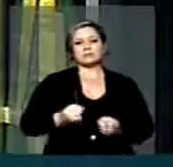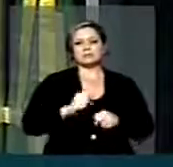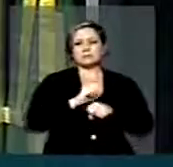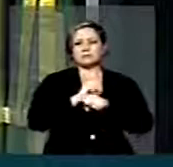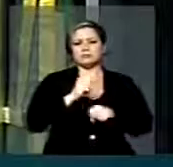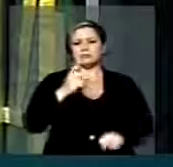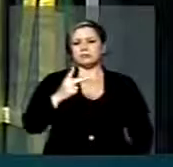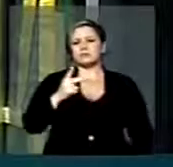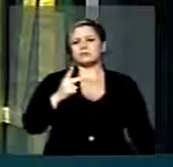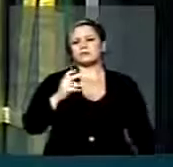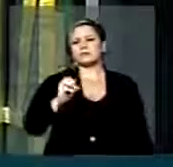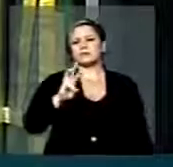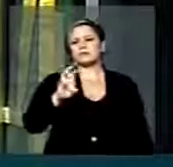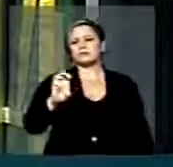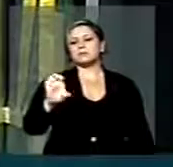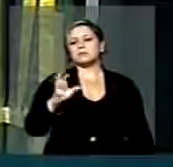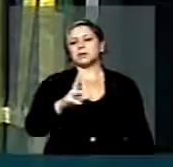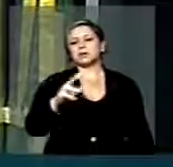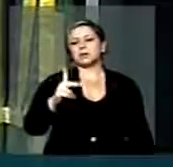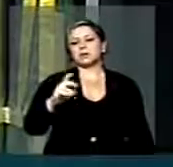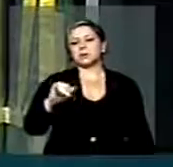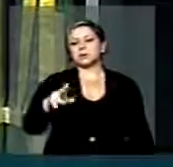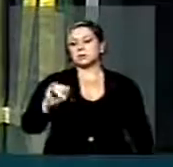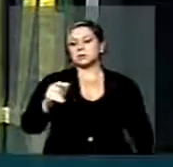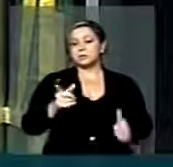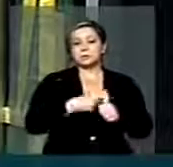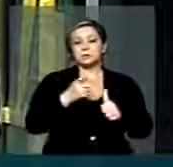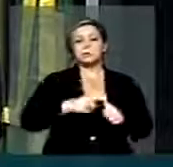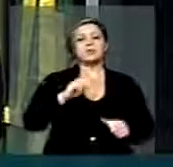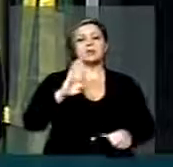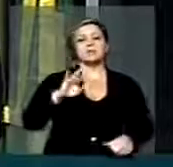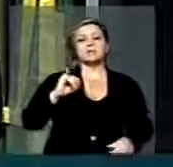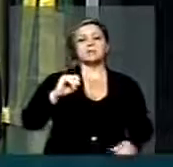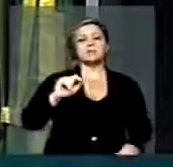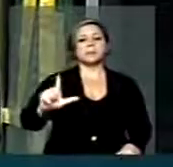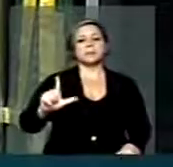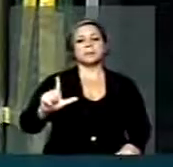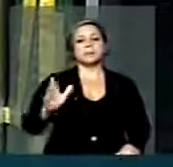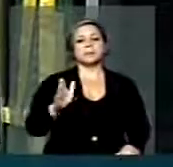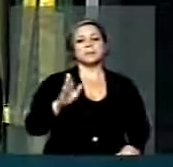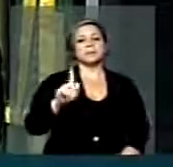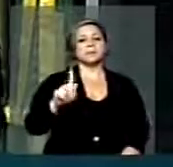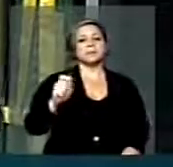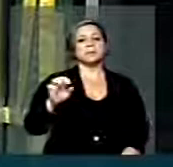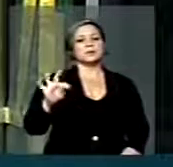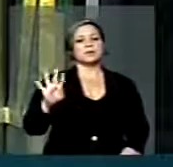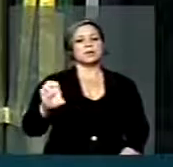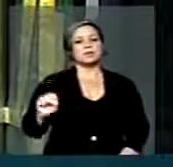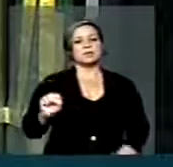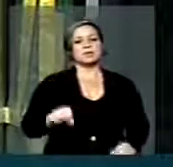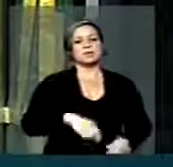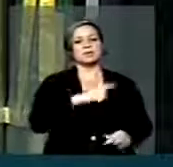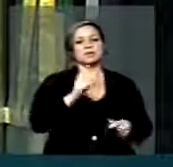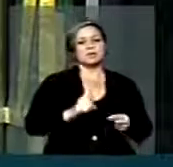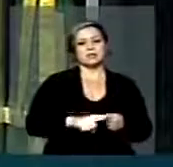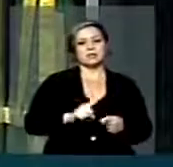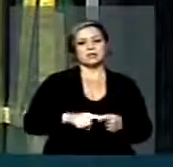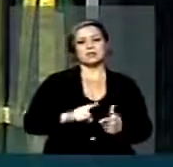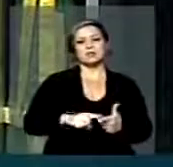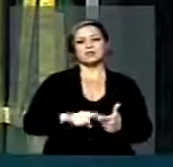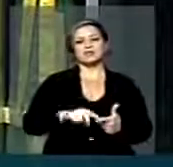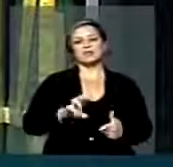O primeiro foi o Bill Gates, que o comercializou. O segundo foi o Eike